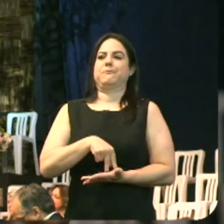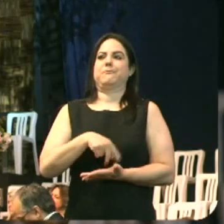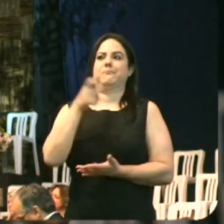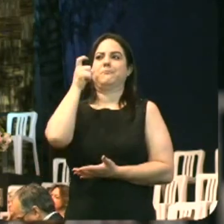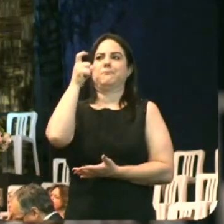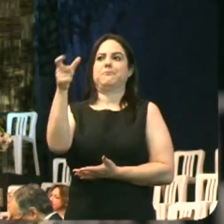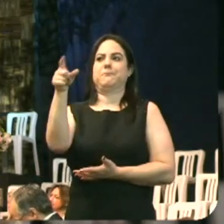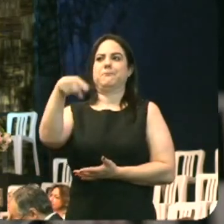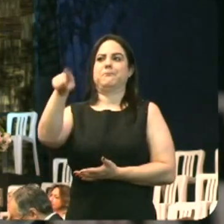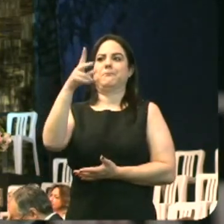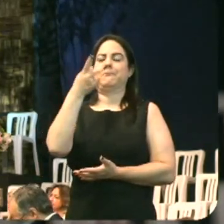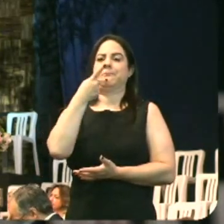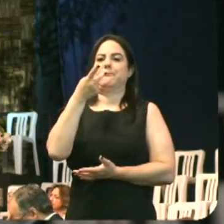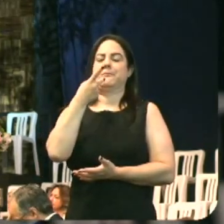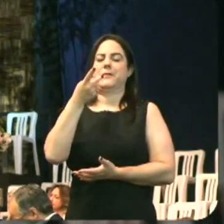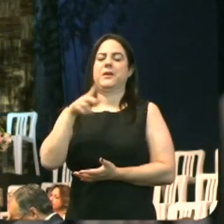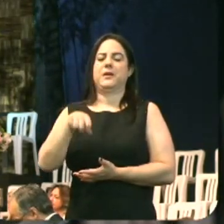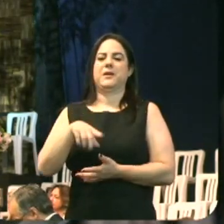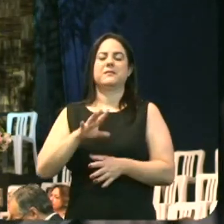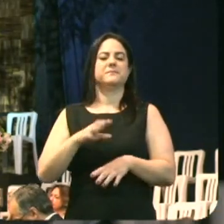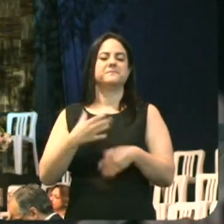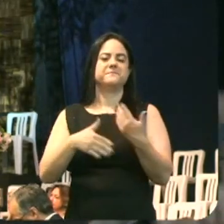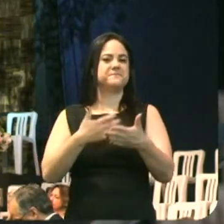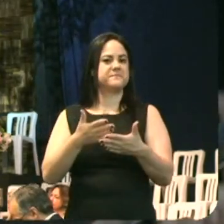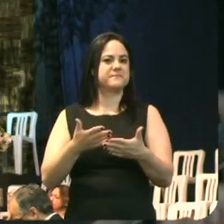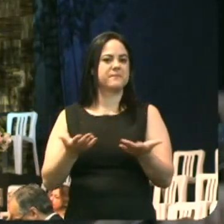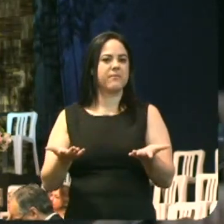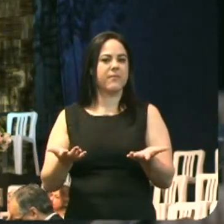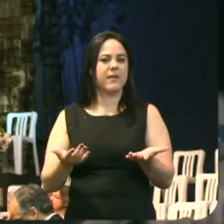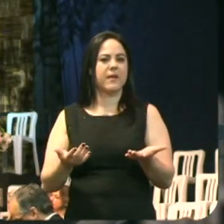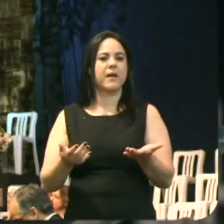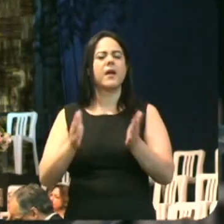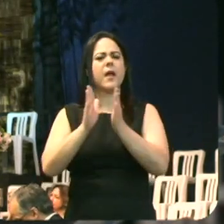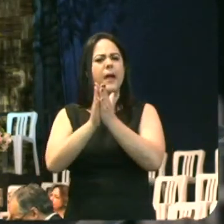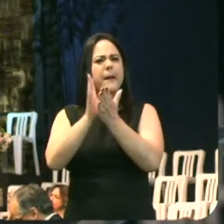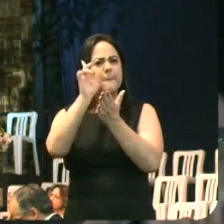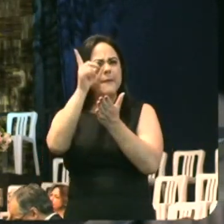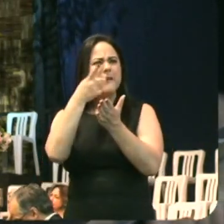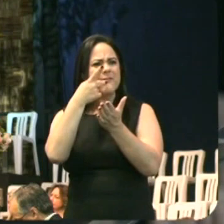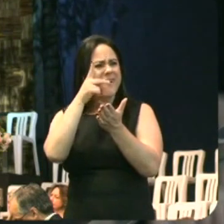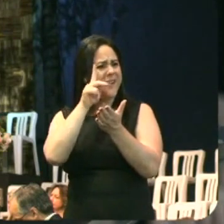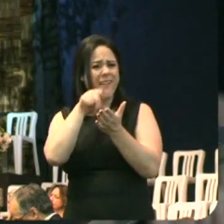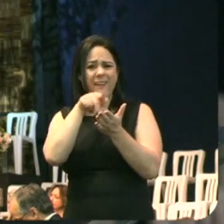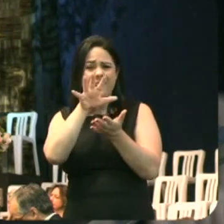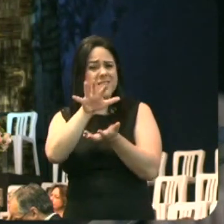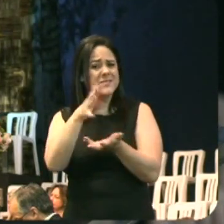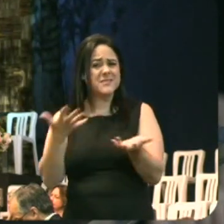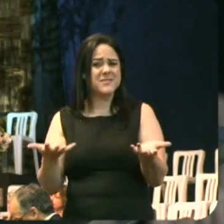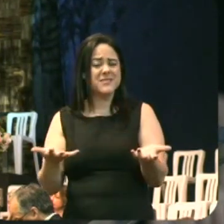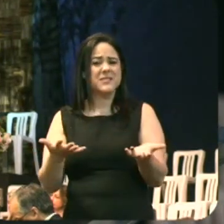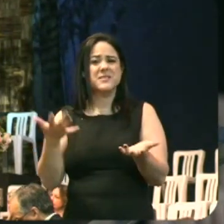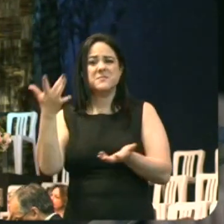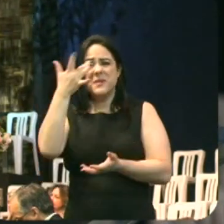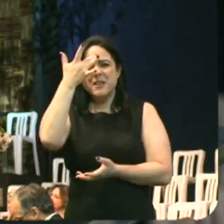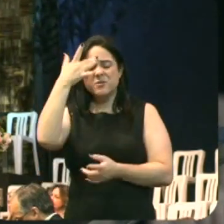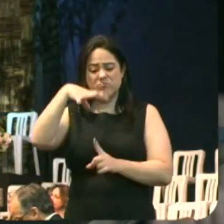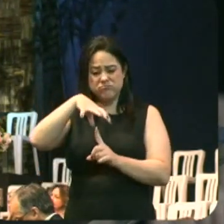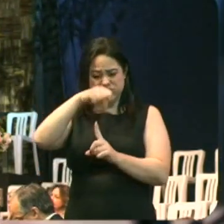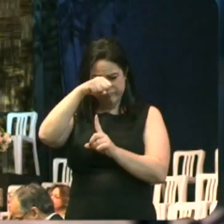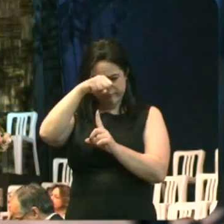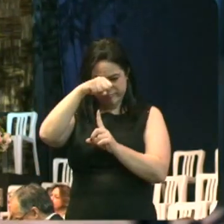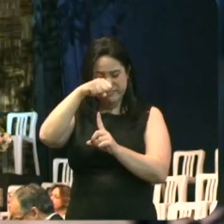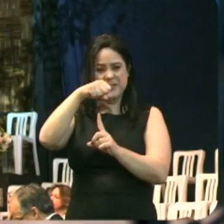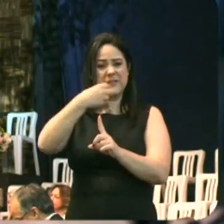homem falar, e assim por diante. O que eu entendo que a Bíblia está falando é exatamente isso. É que em termos